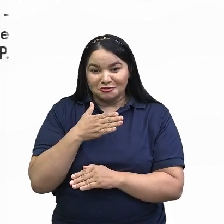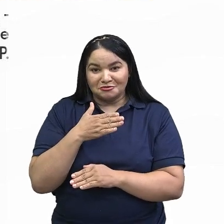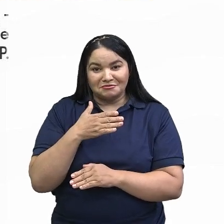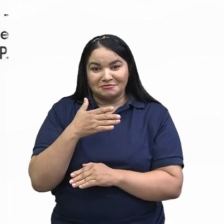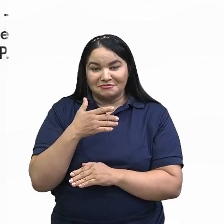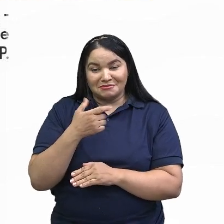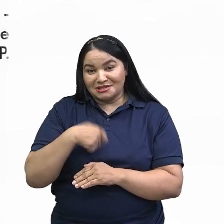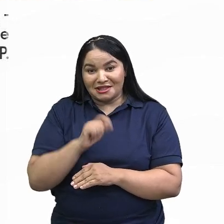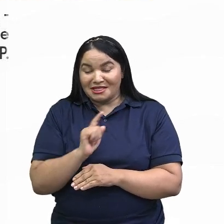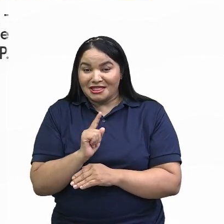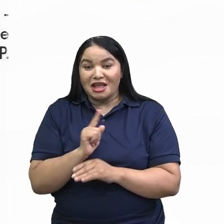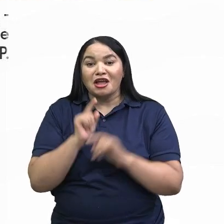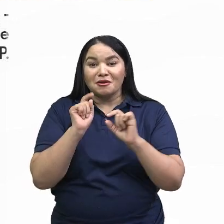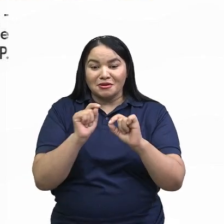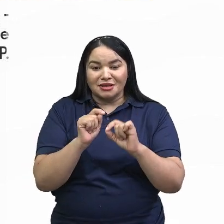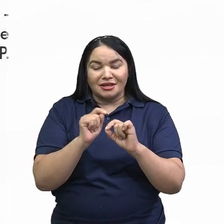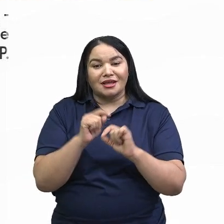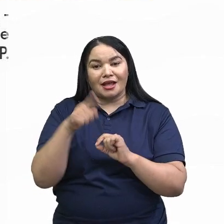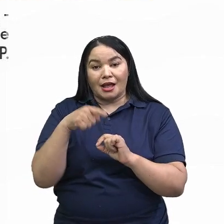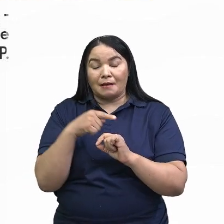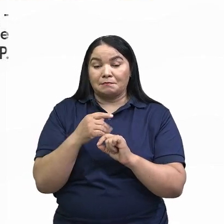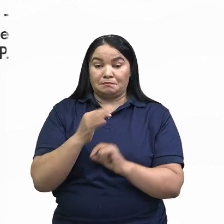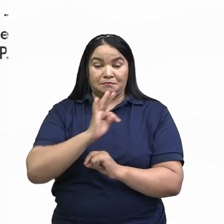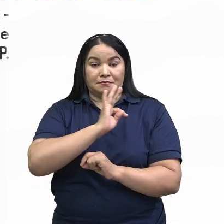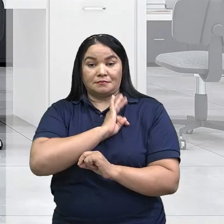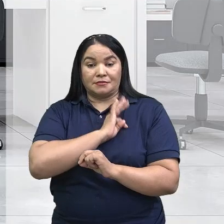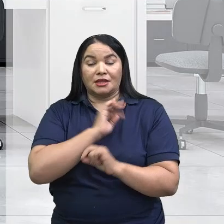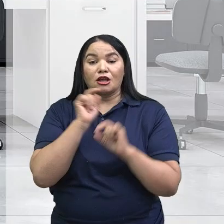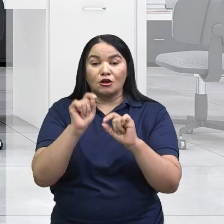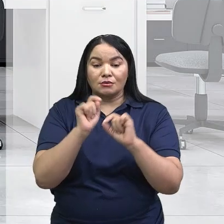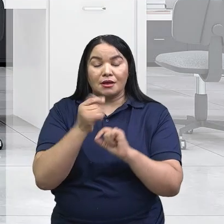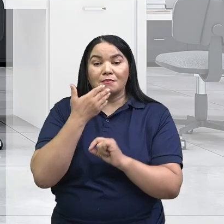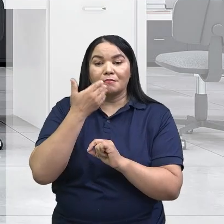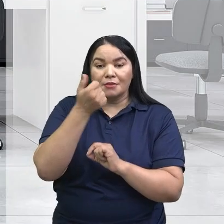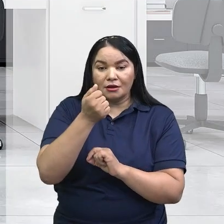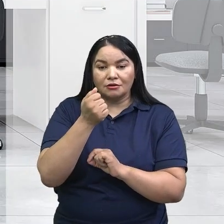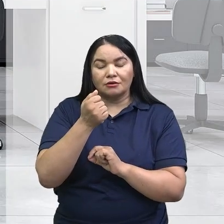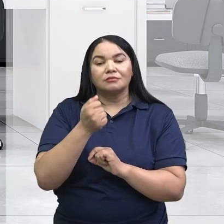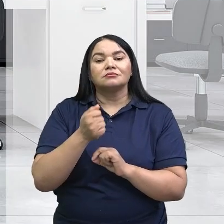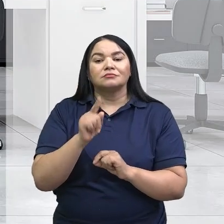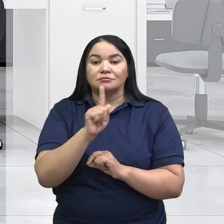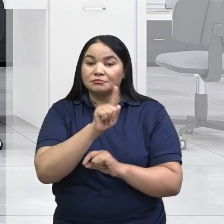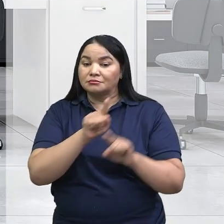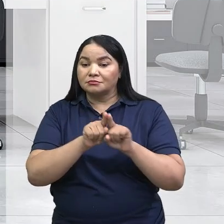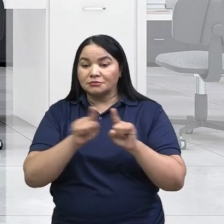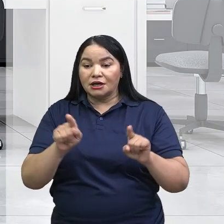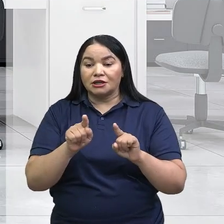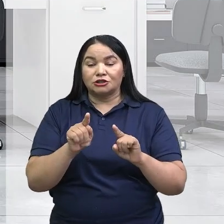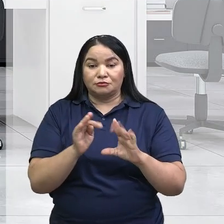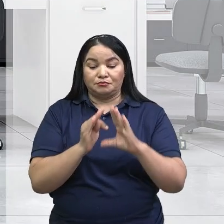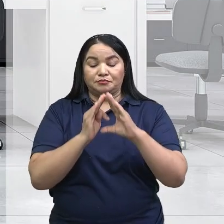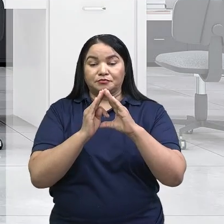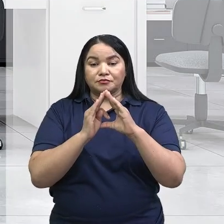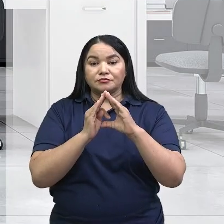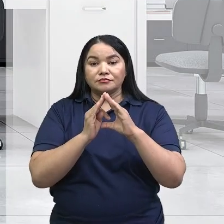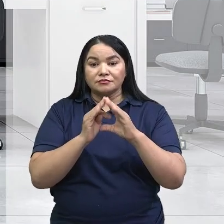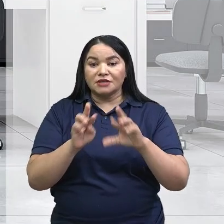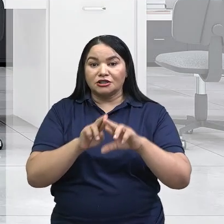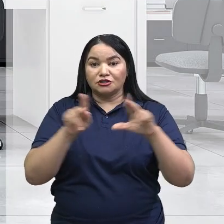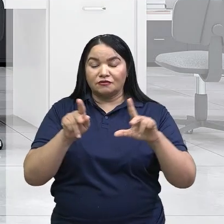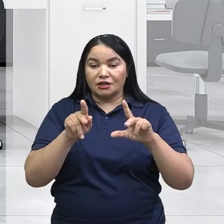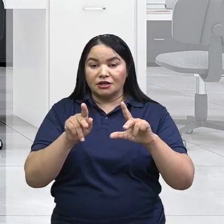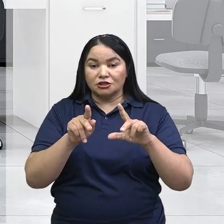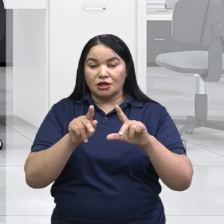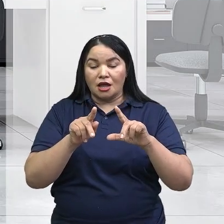alimentos transgênicos, né, são técnicas justamente para fazer esse melhoramento. Mas no caso dos transgênicos, diferente lá dos OGMs, que era só